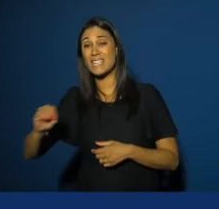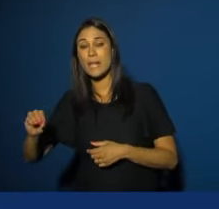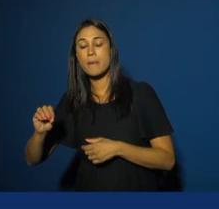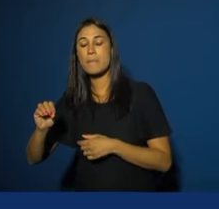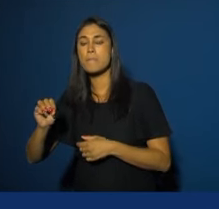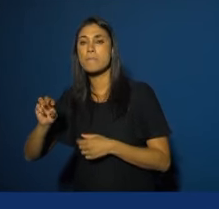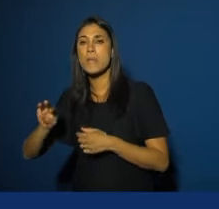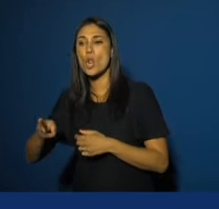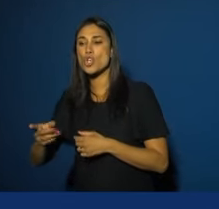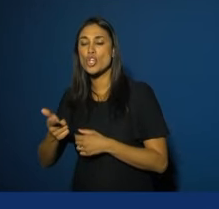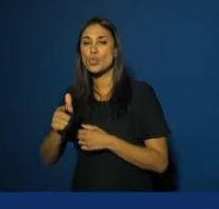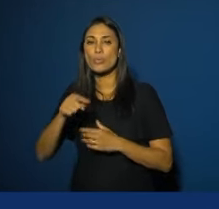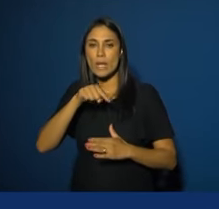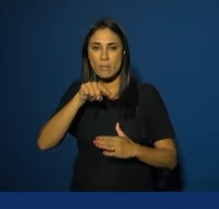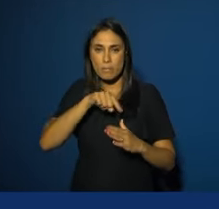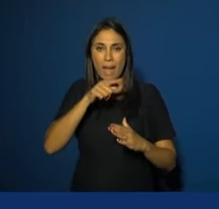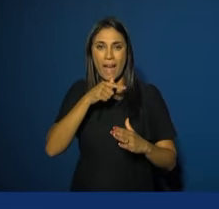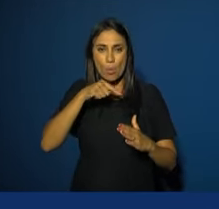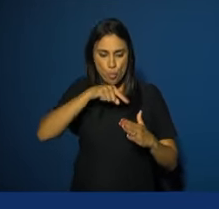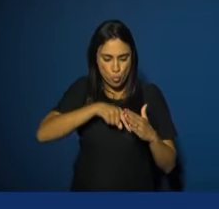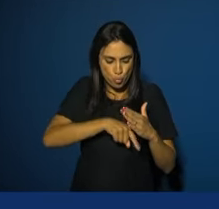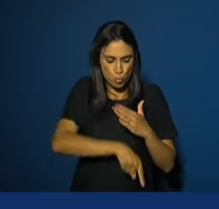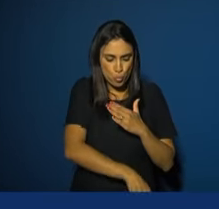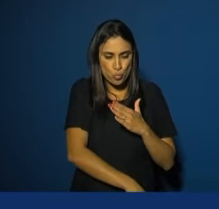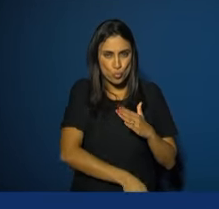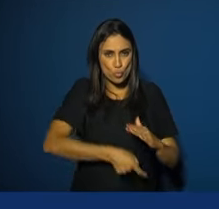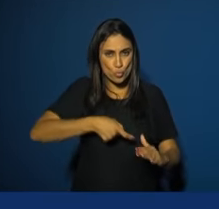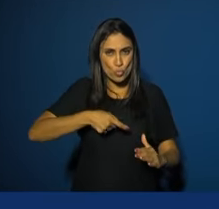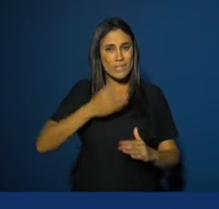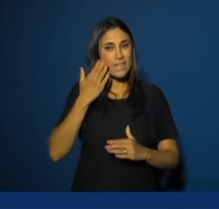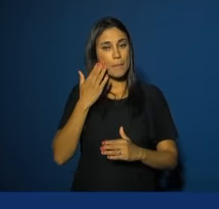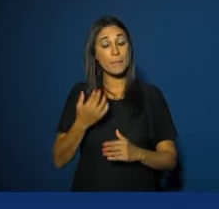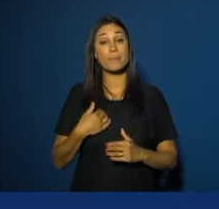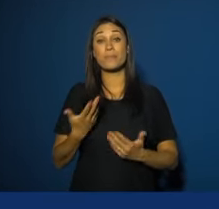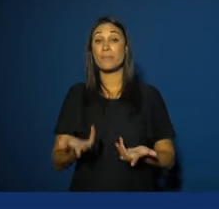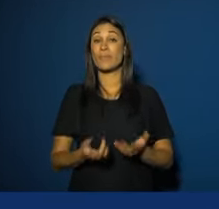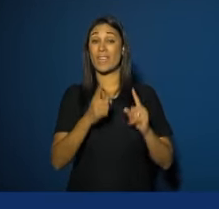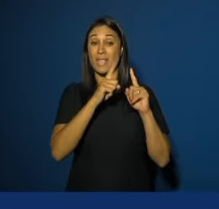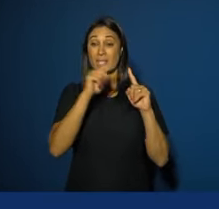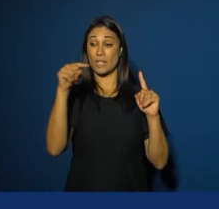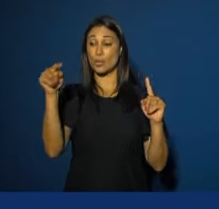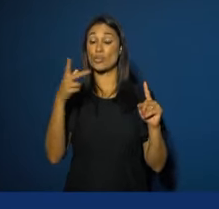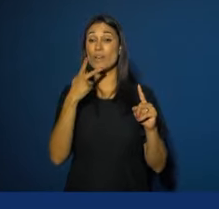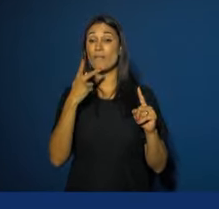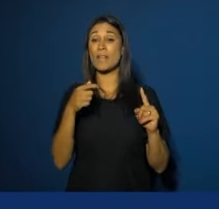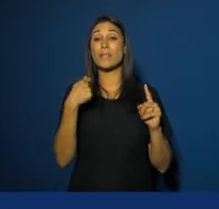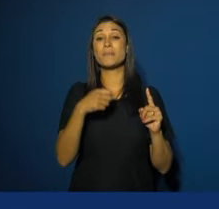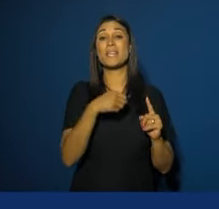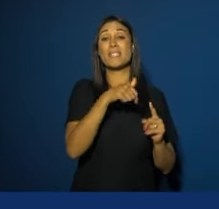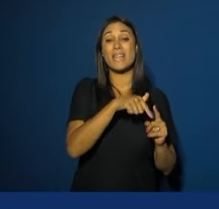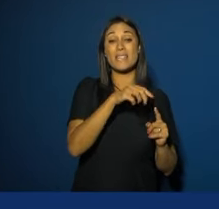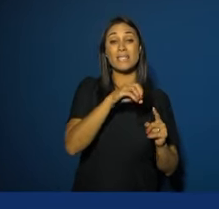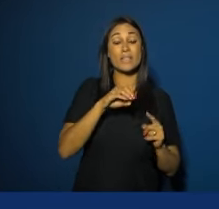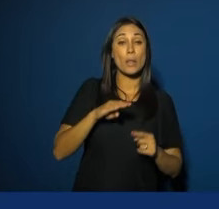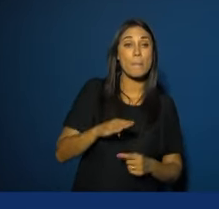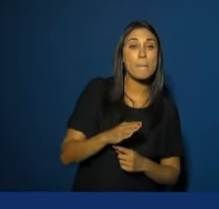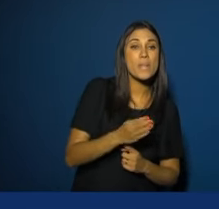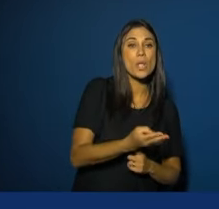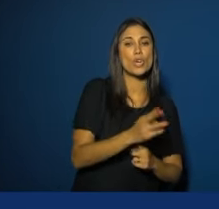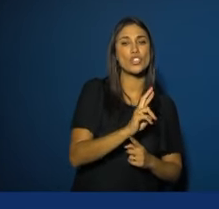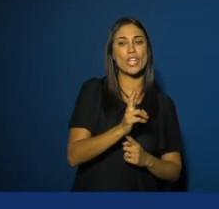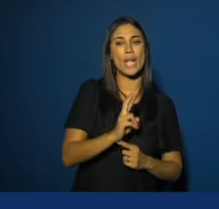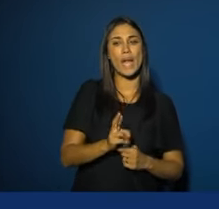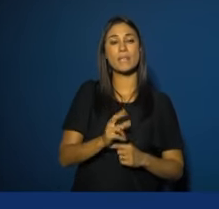não têm esgoto. E hoje os números aí oficiais dizem que são necessários 700 bilhões de reais para